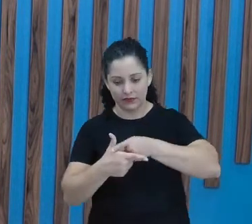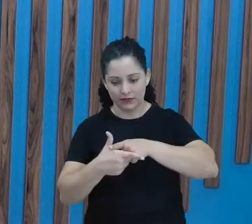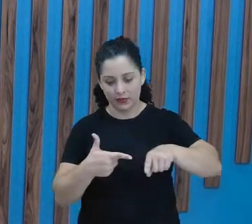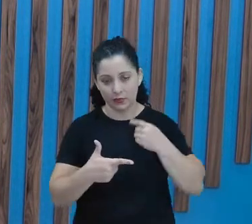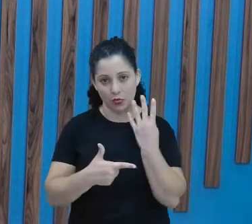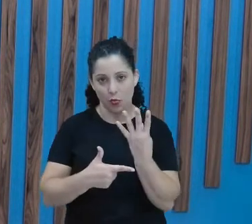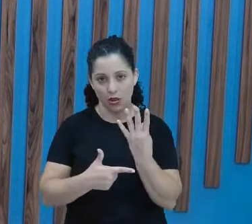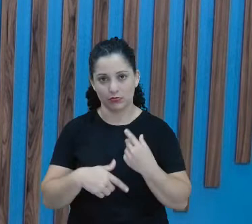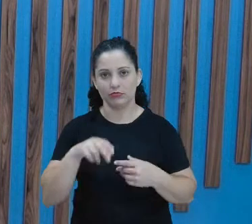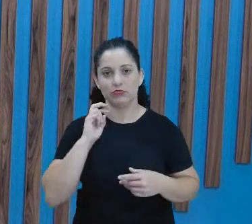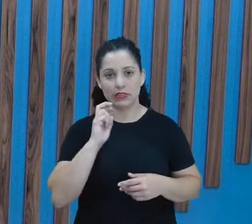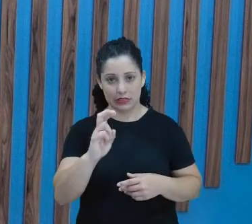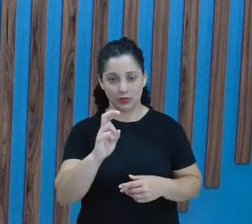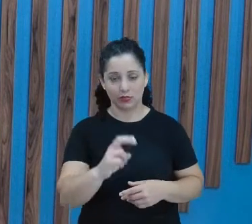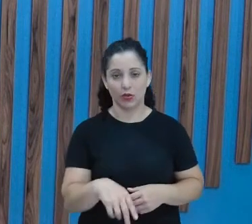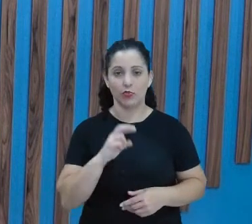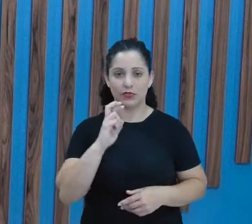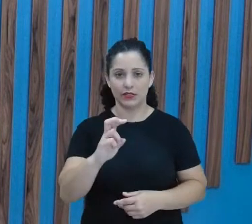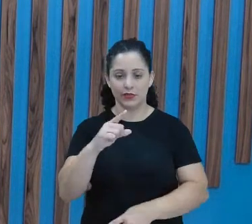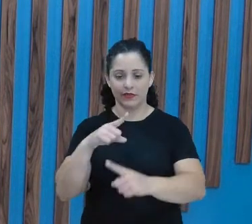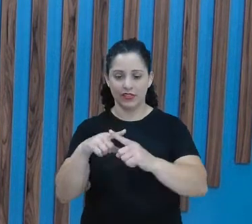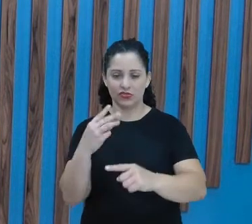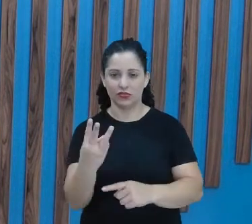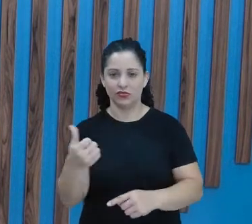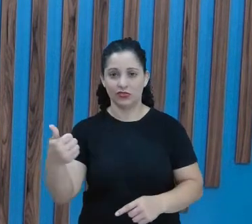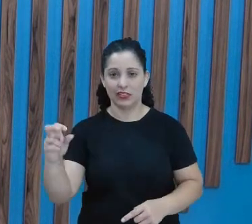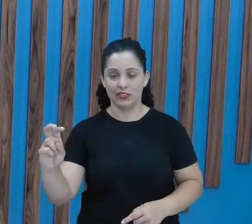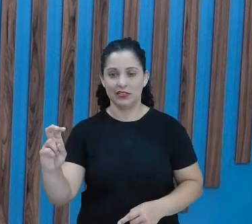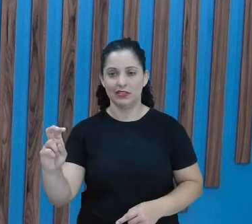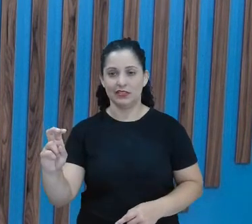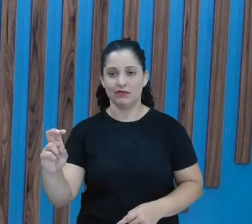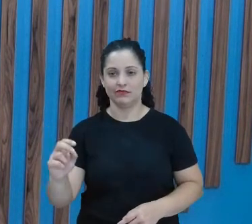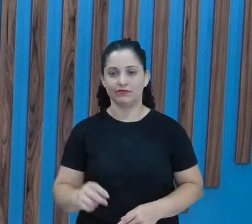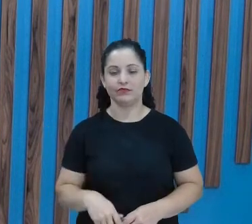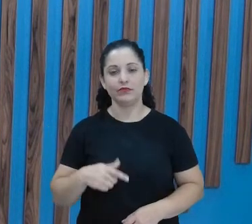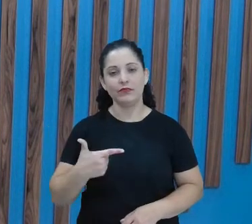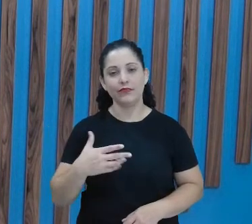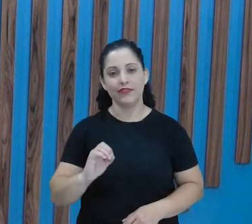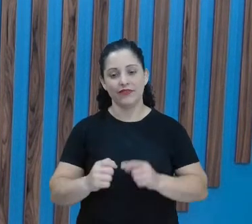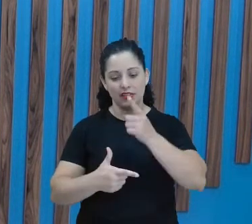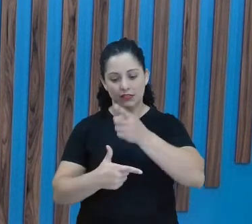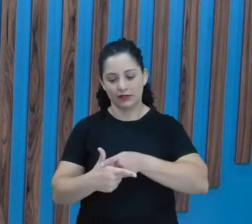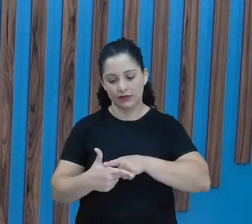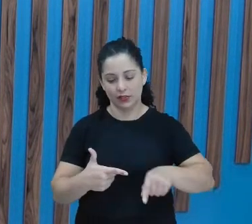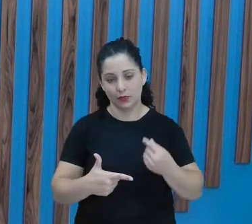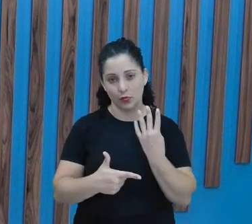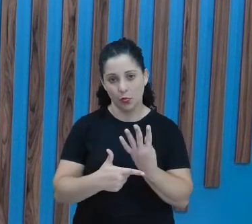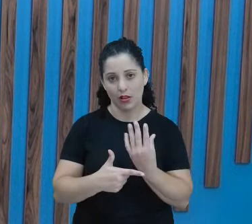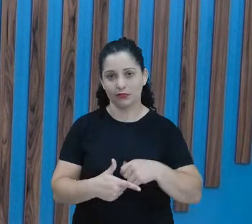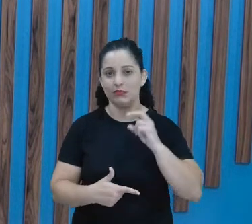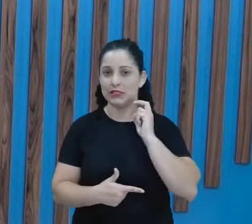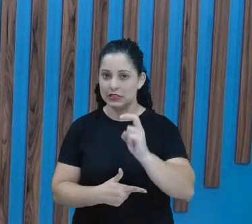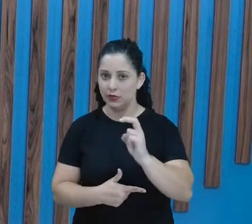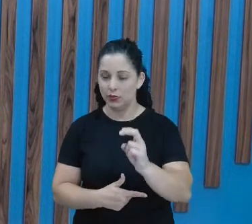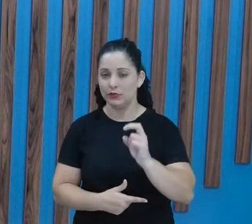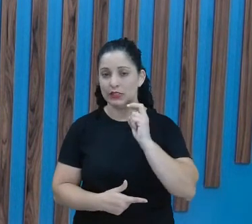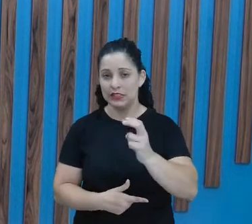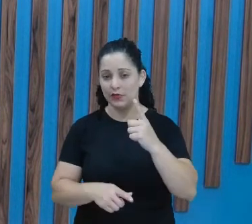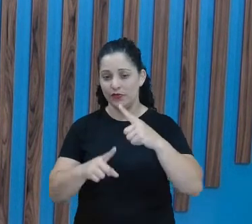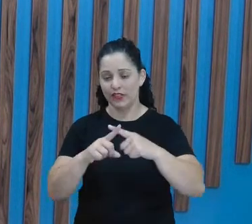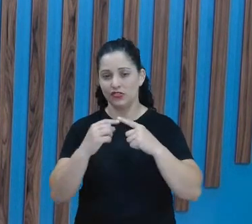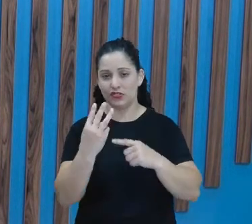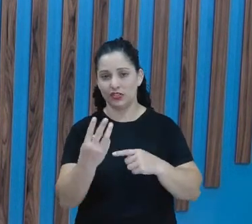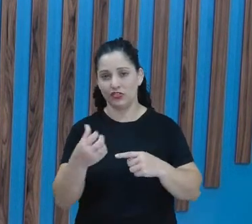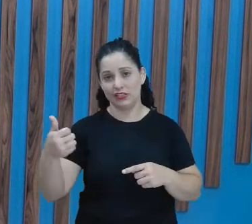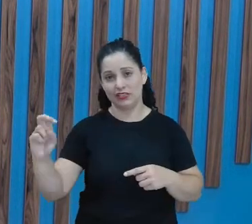cinco. Cinco vezes três, quinze. Vinte dividido por quatro dá cinco. Cinco vezes três,